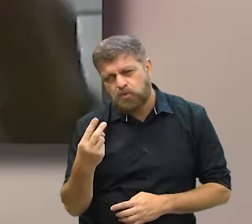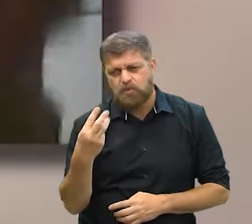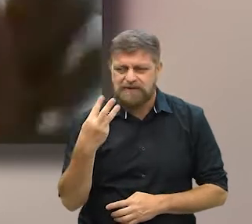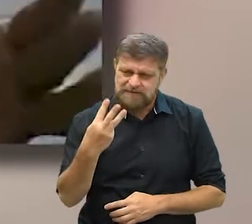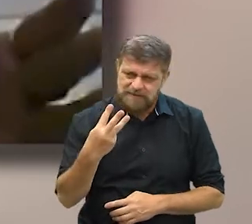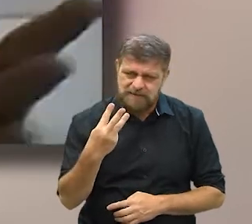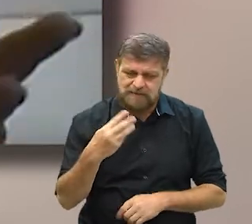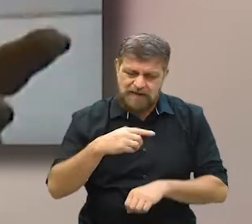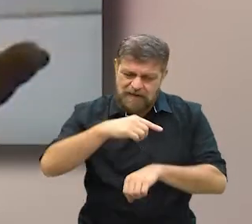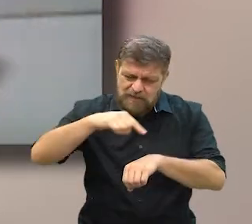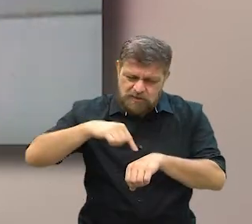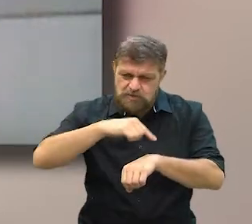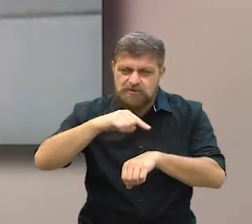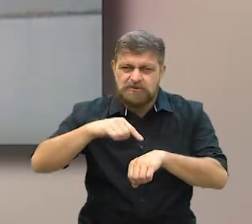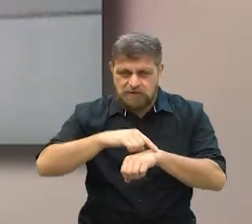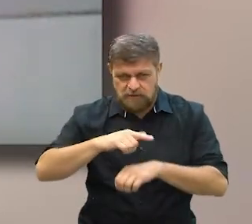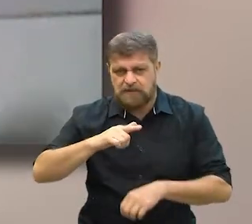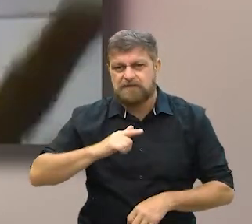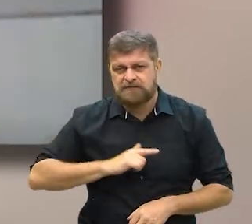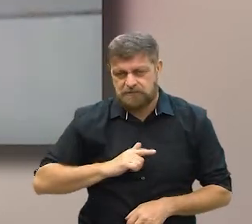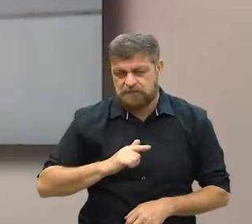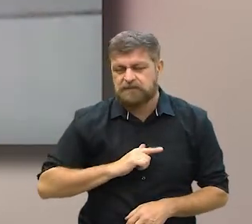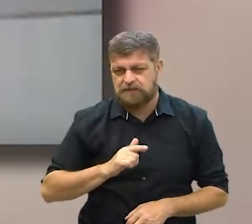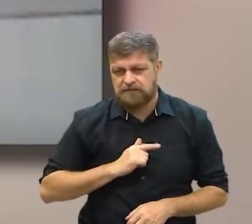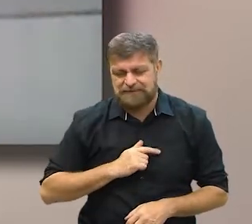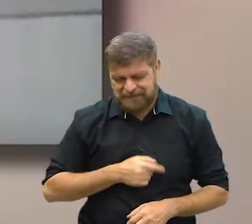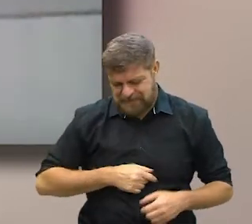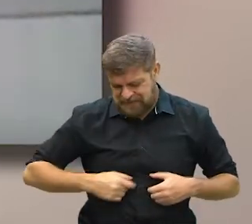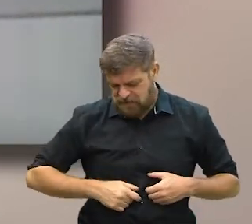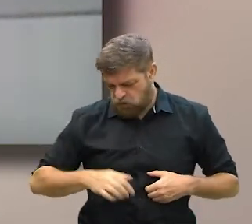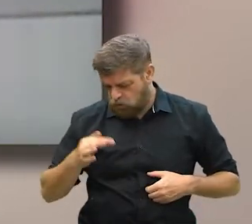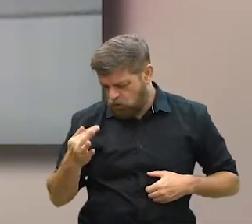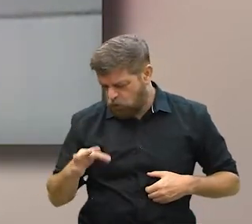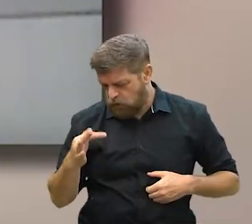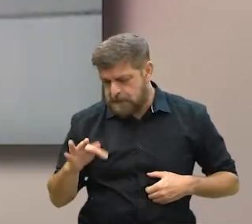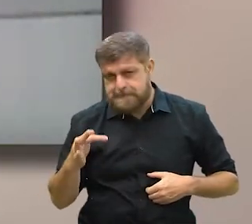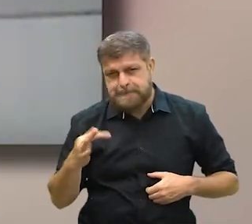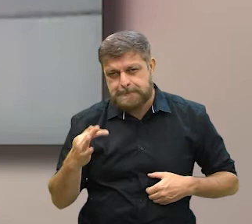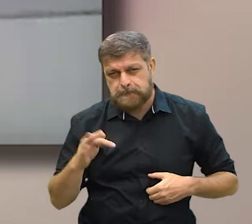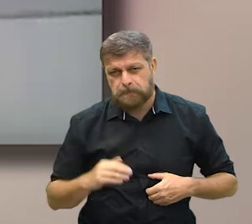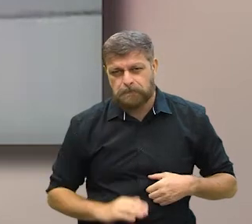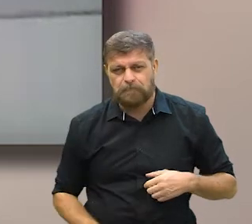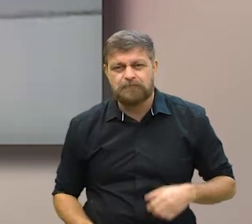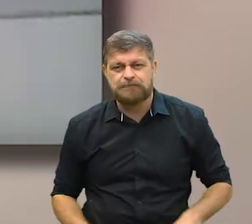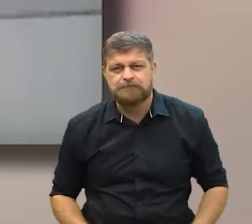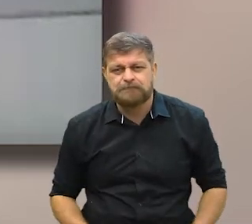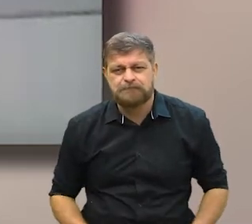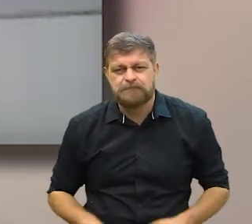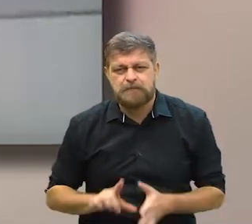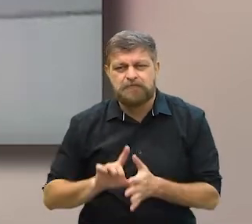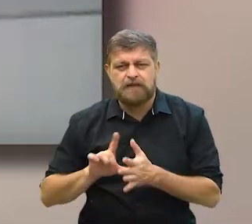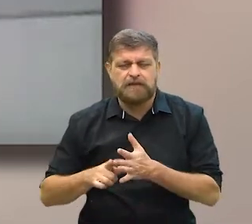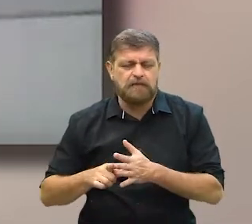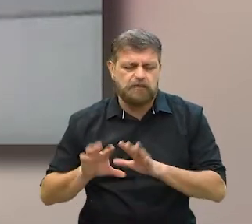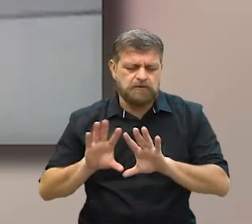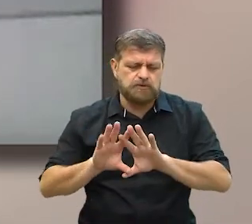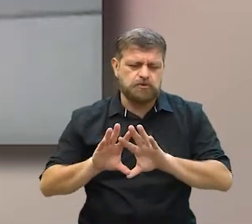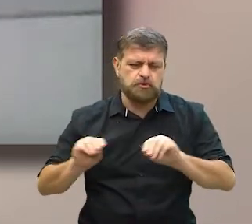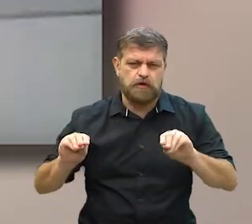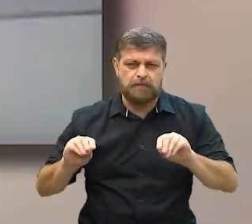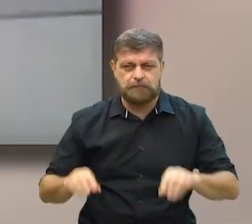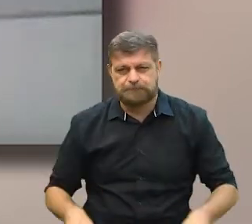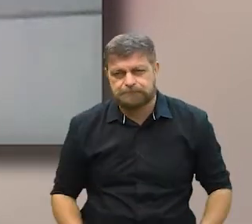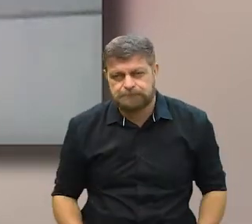horas, na sequência, tipo, até as 8h30 da noite, e depois